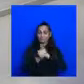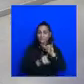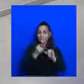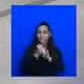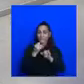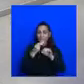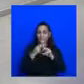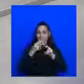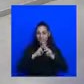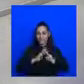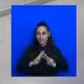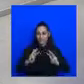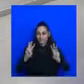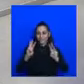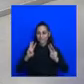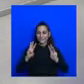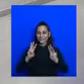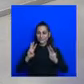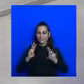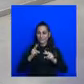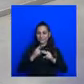na página da Caixa na internet,